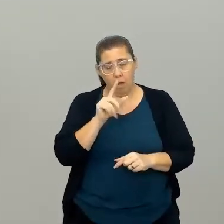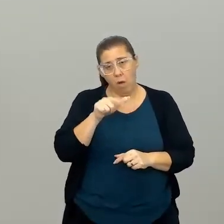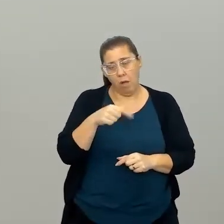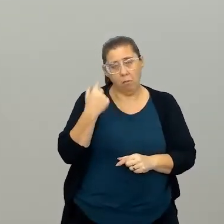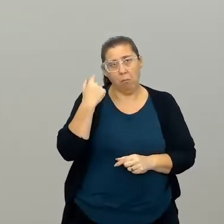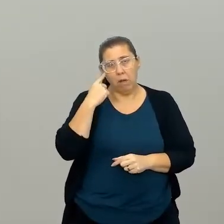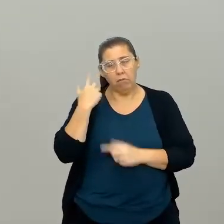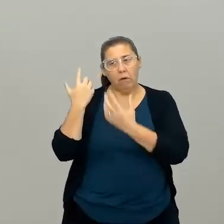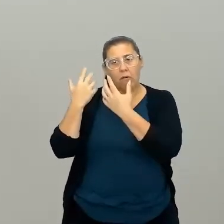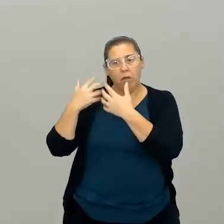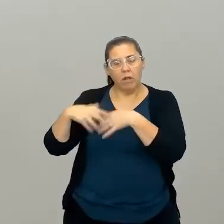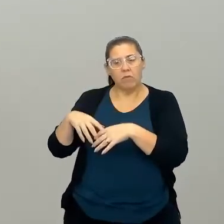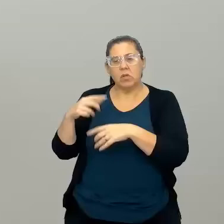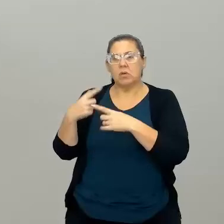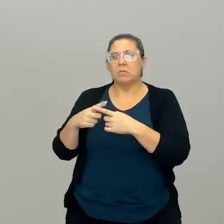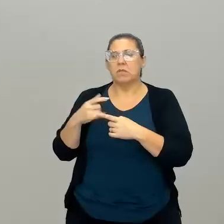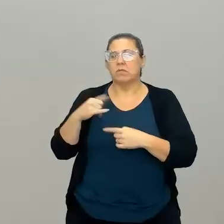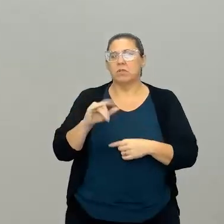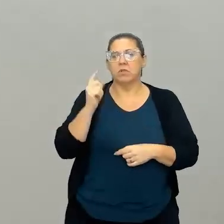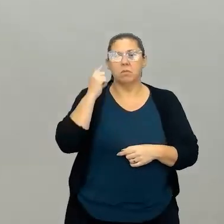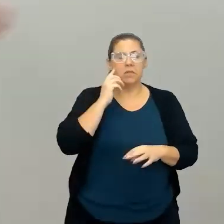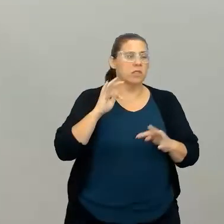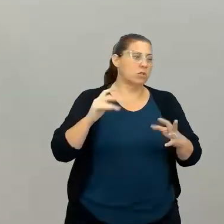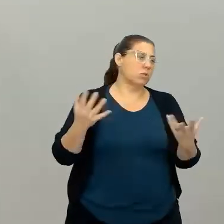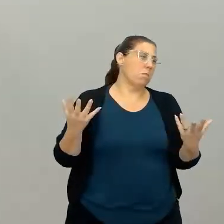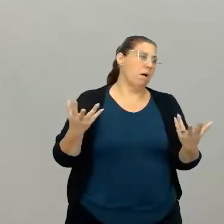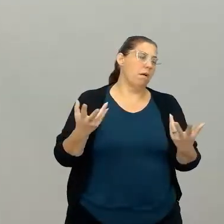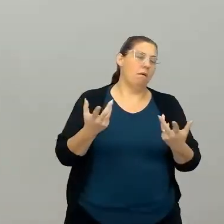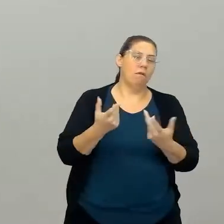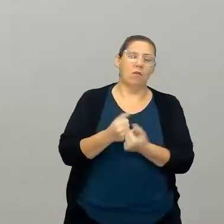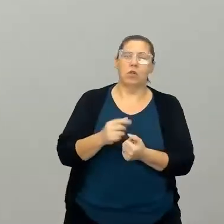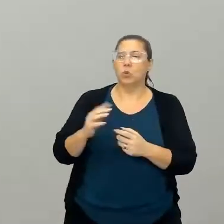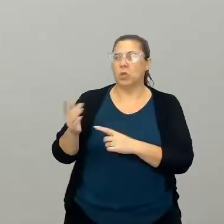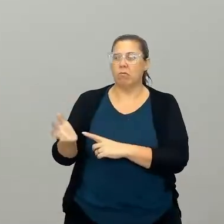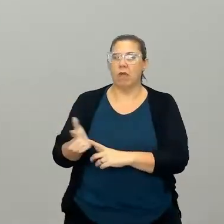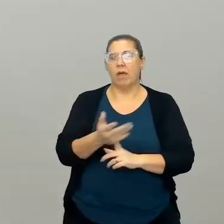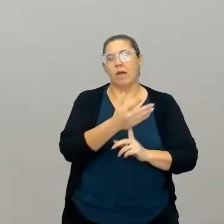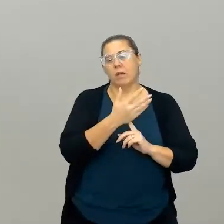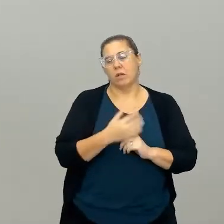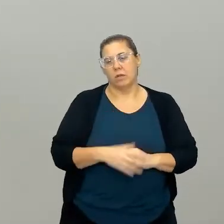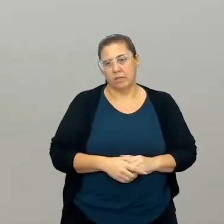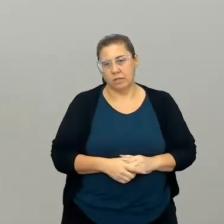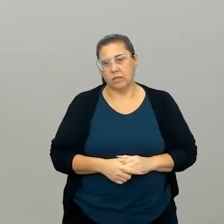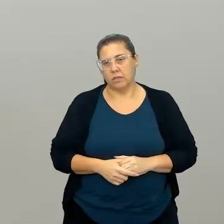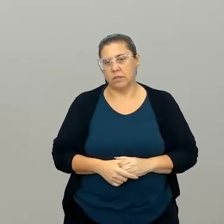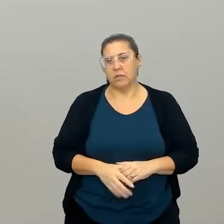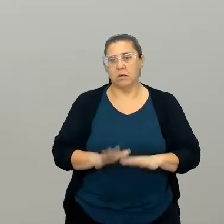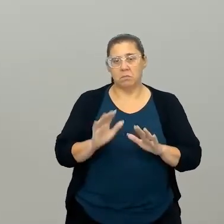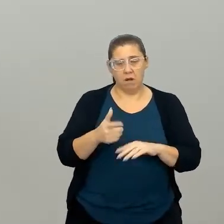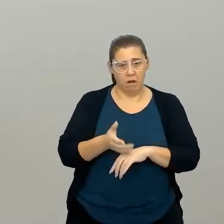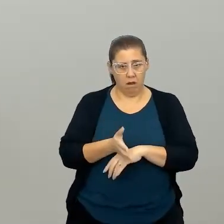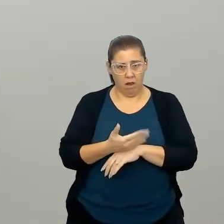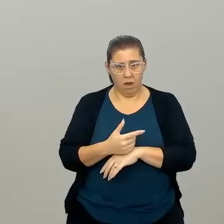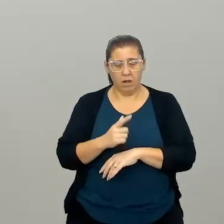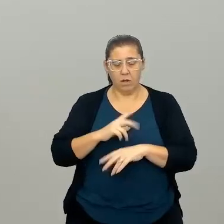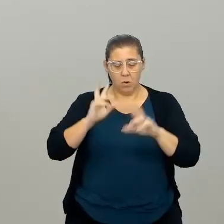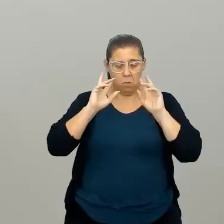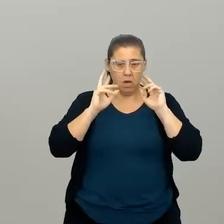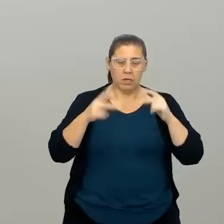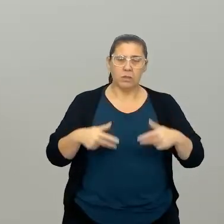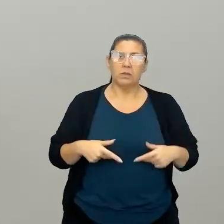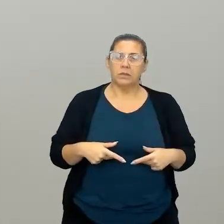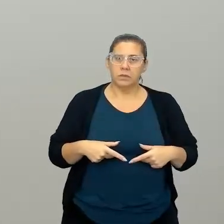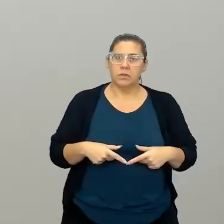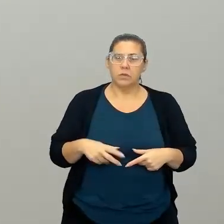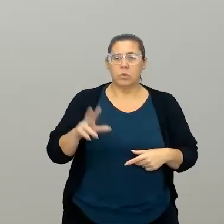pensar e refletir isso, porque senão a gente pensa que tudo é maravilhoso, tudo é tecnologia. Antes de tudo isso vem o humano. A